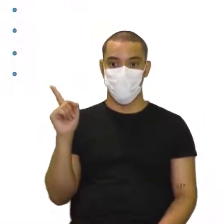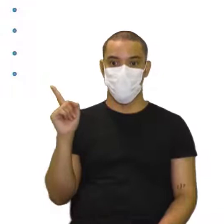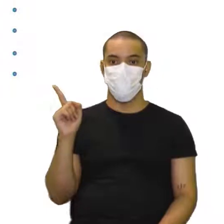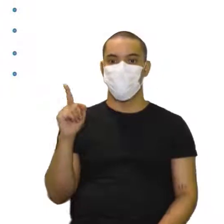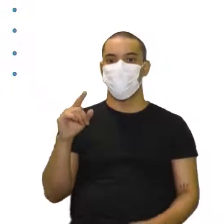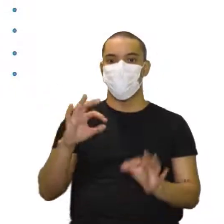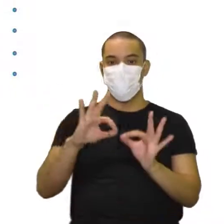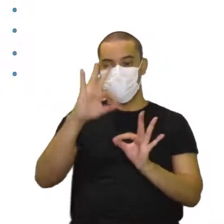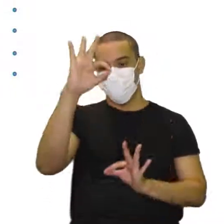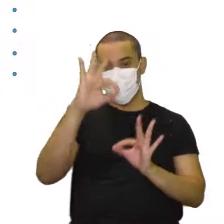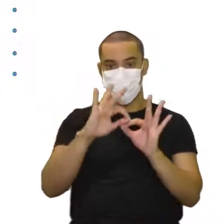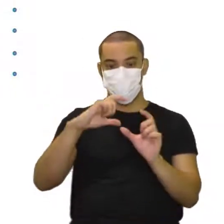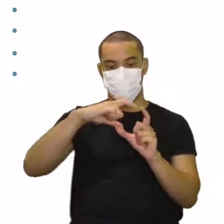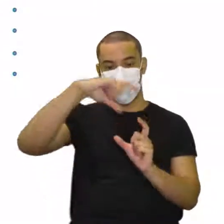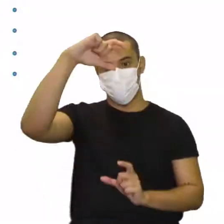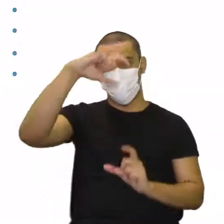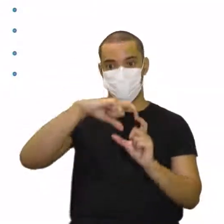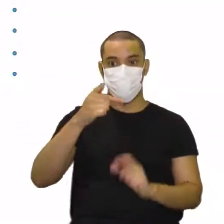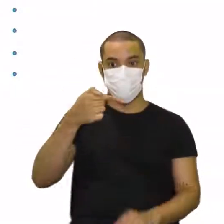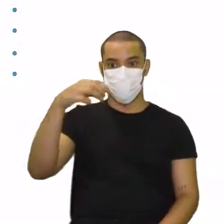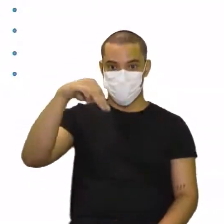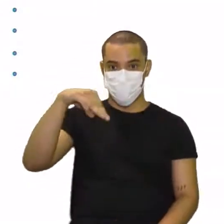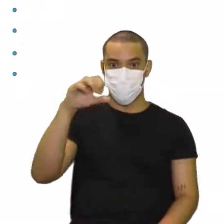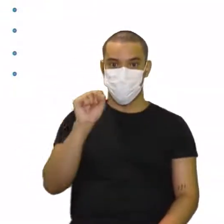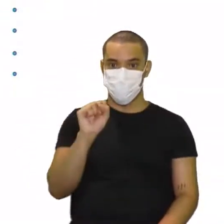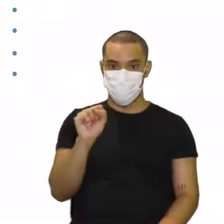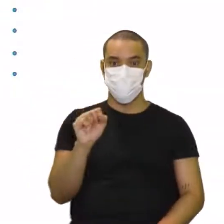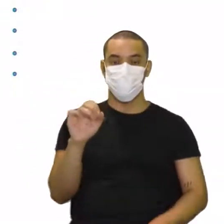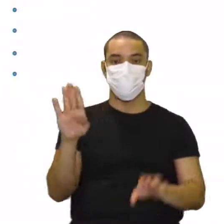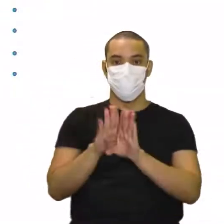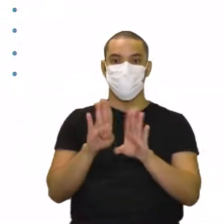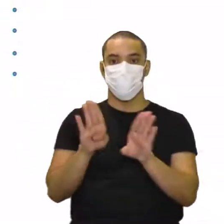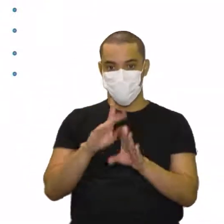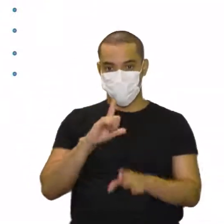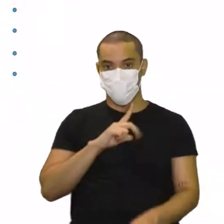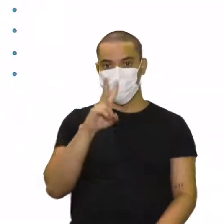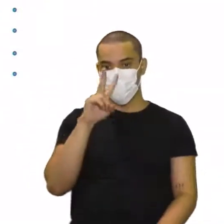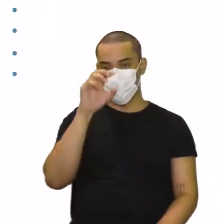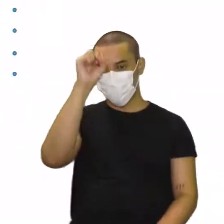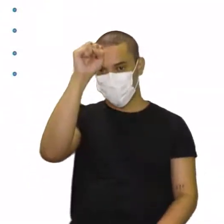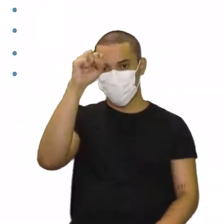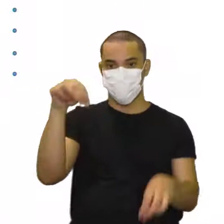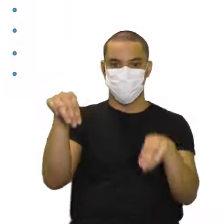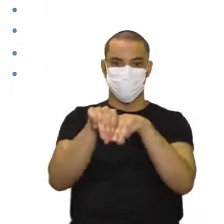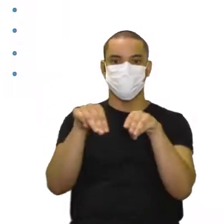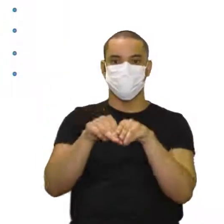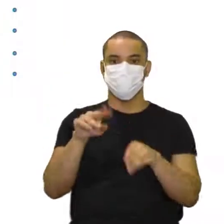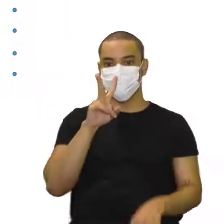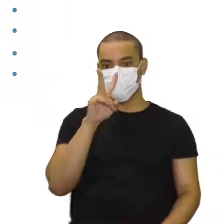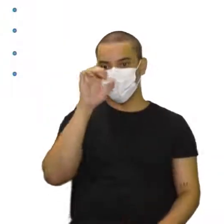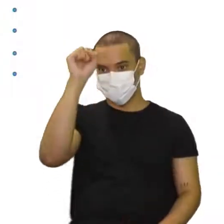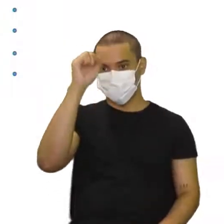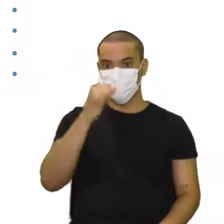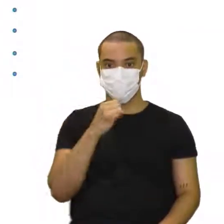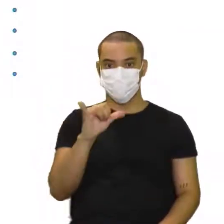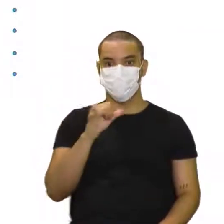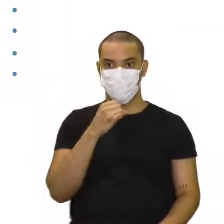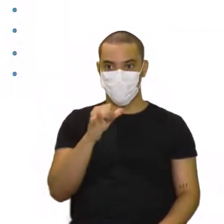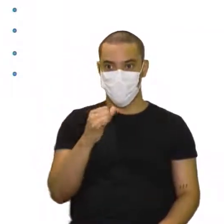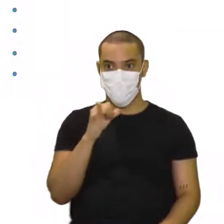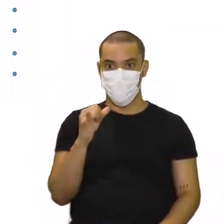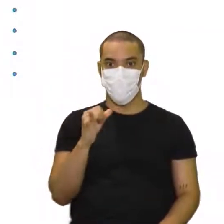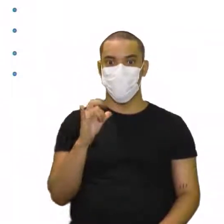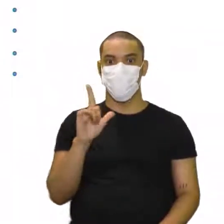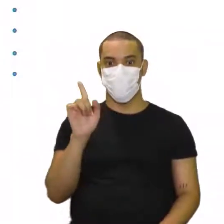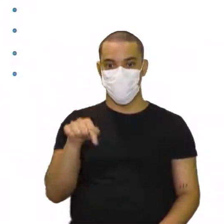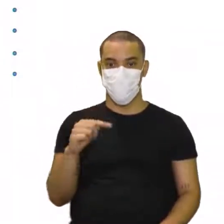esta barra está se movendo com 7 metros por segundo, está gerando uma força magnética e uma força elétrica, elas